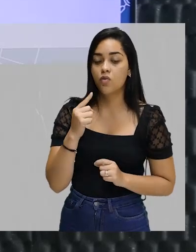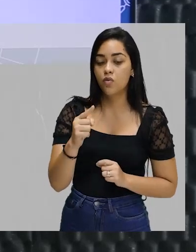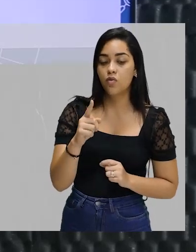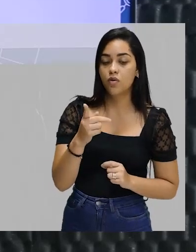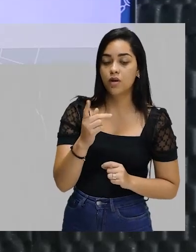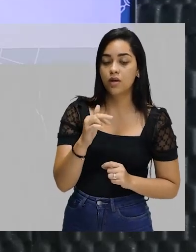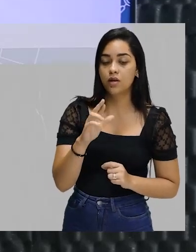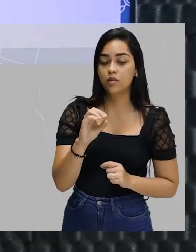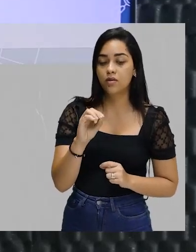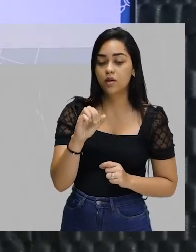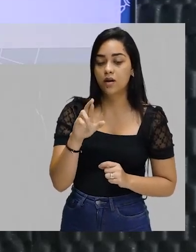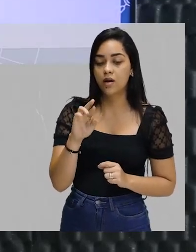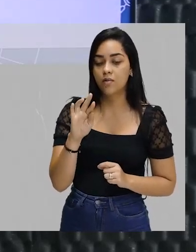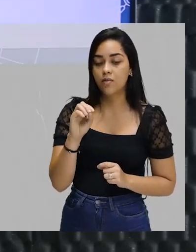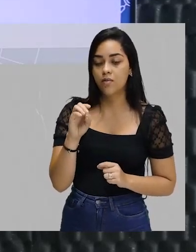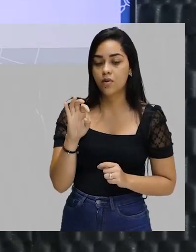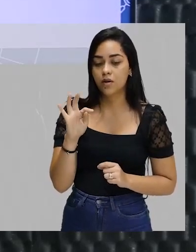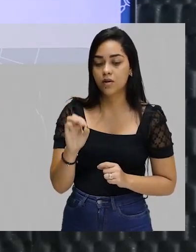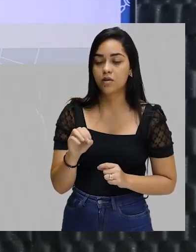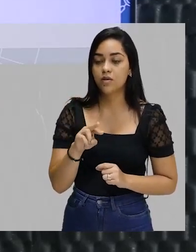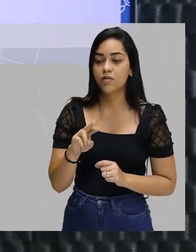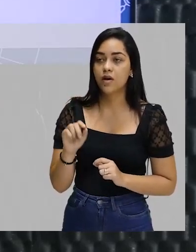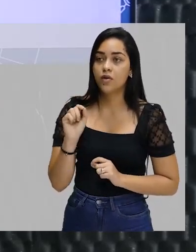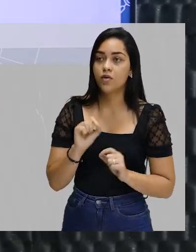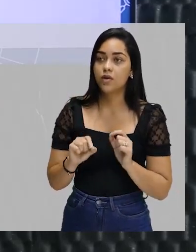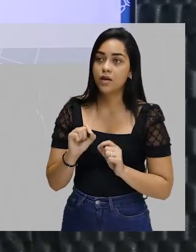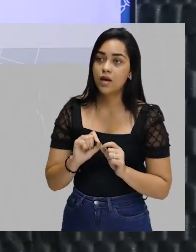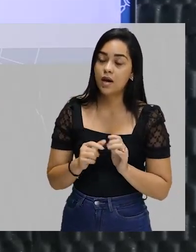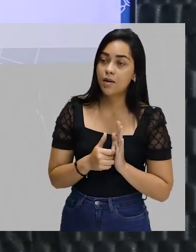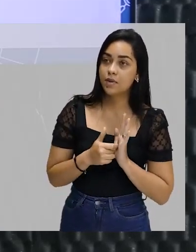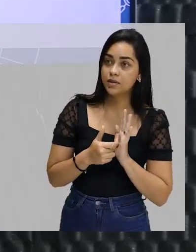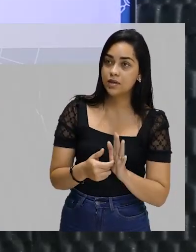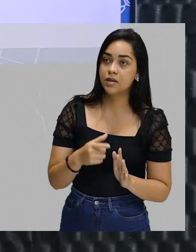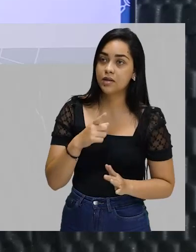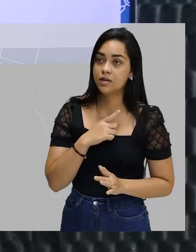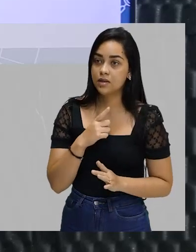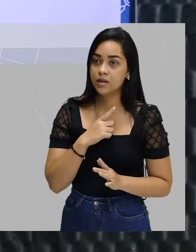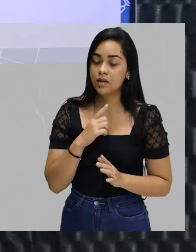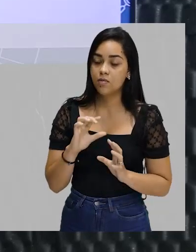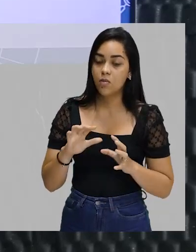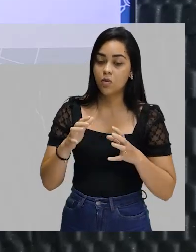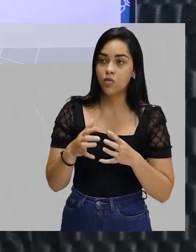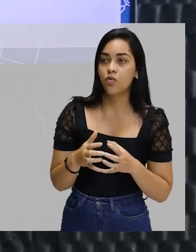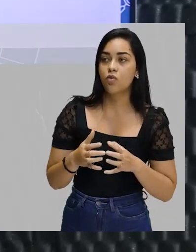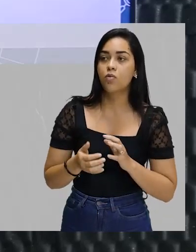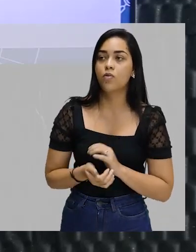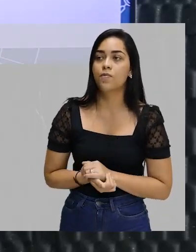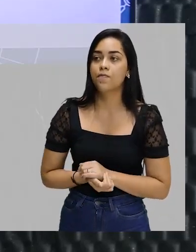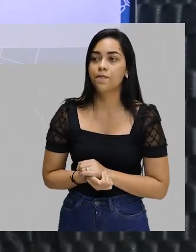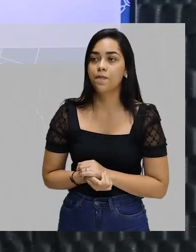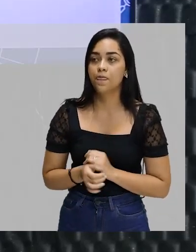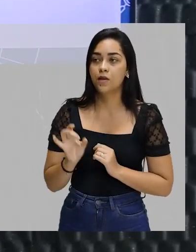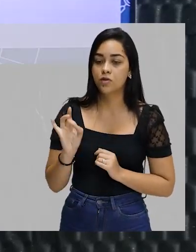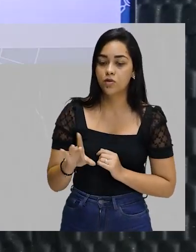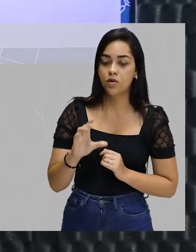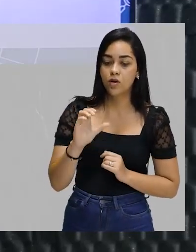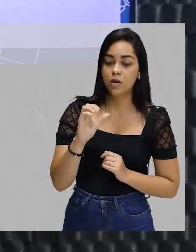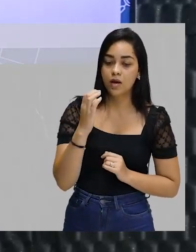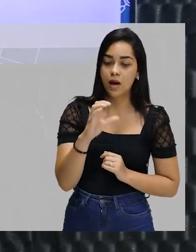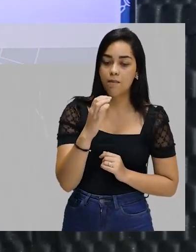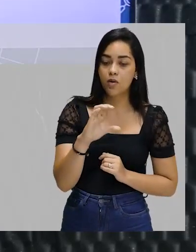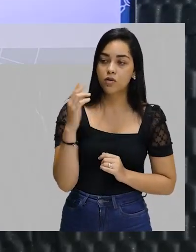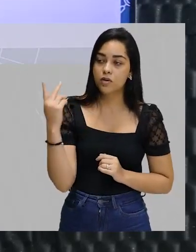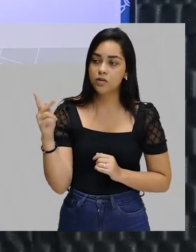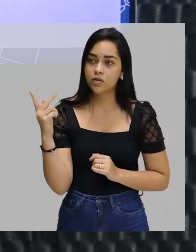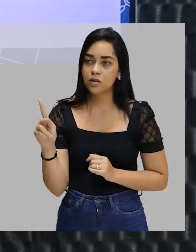hidrocarboneto, né? O hidrocarboneto ele vai apresentar como grupo funcional apenas carbono e